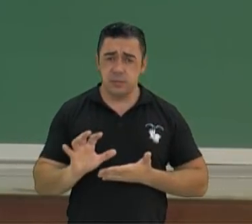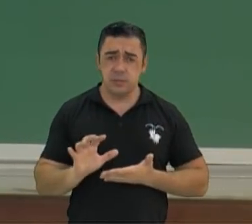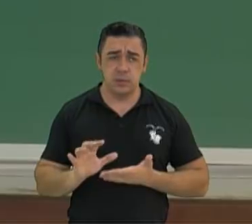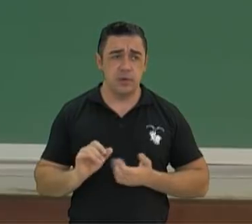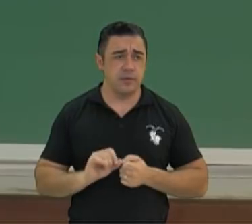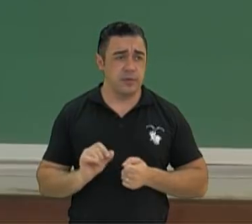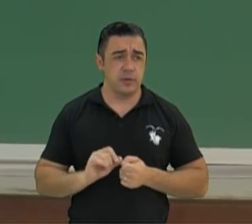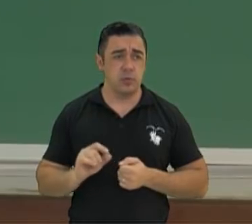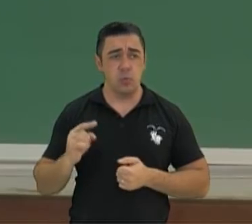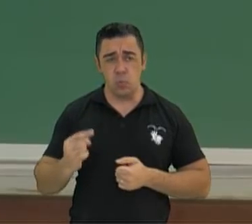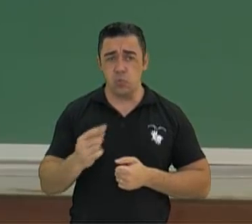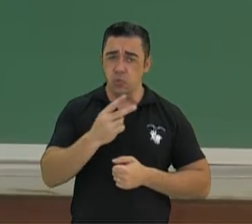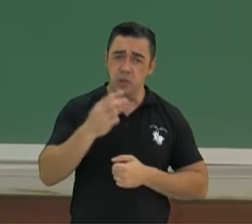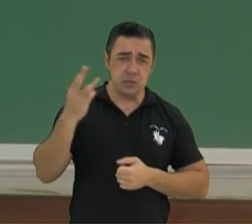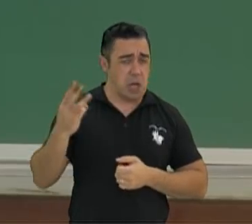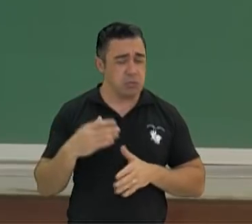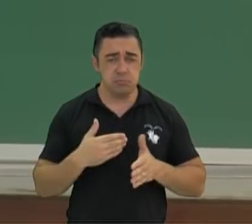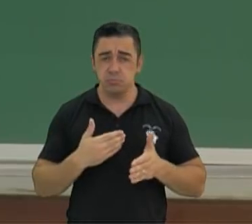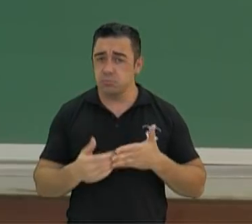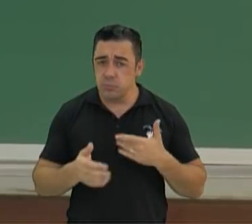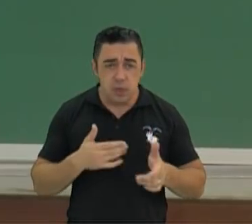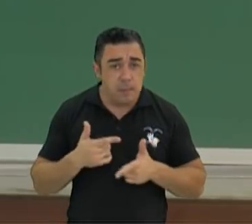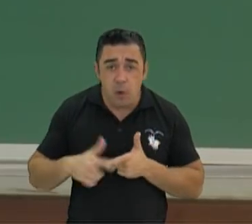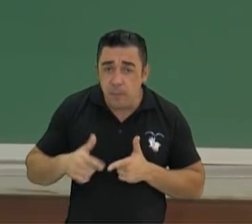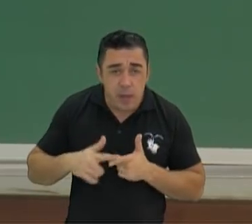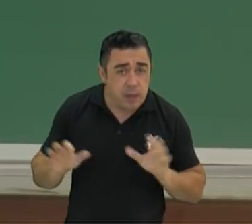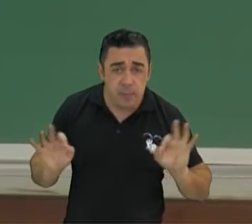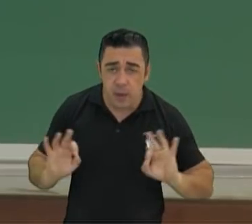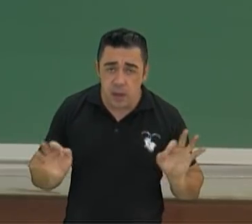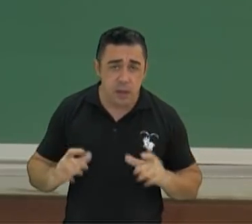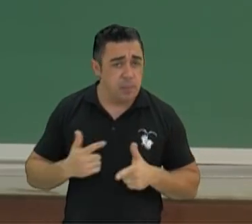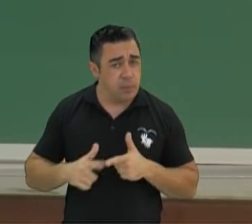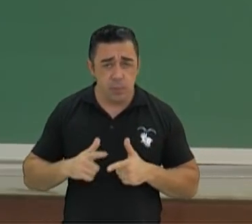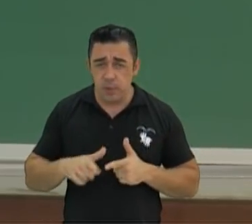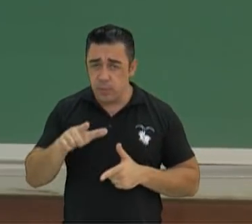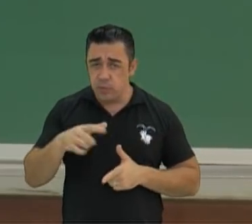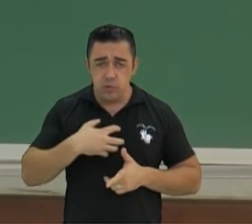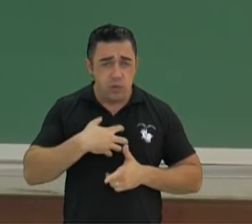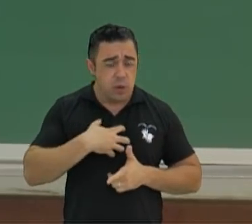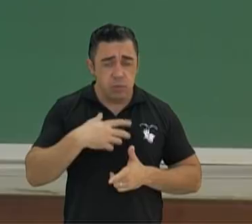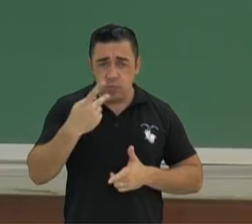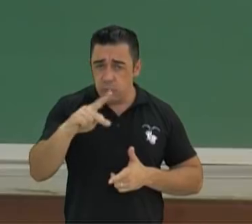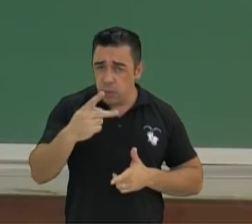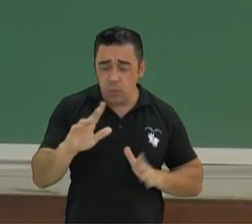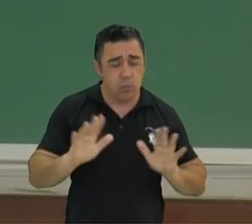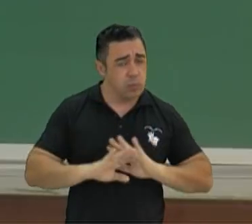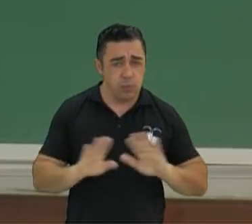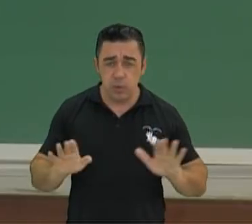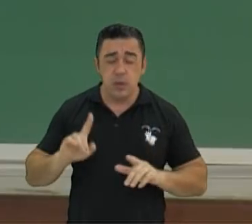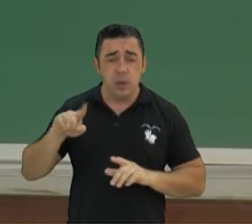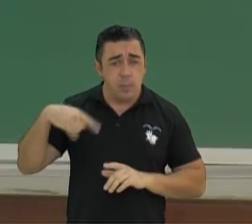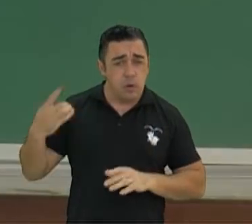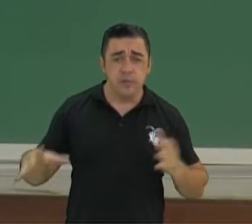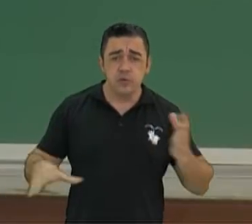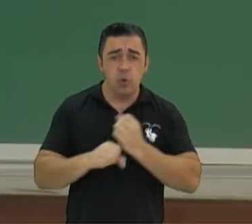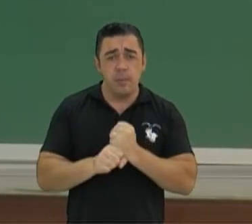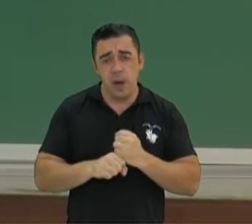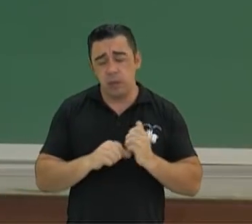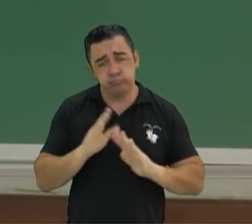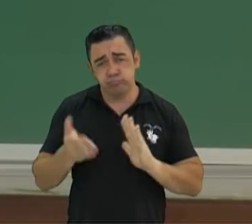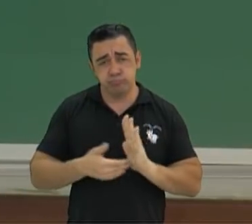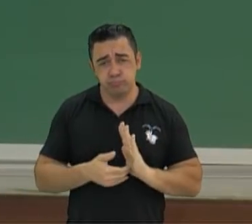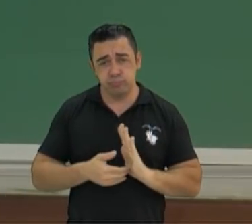Eu separei aqui 1, 2 e 3. Não tem problema a forma que você separou, porque depois a gente vai ter que somar tudo, não é